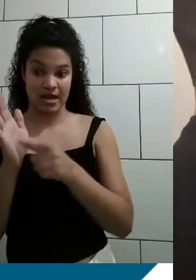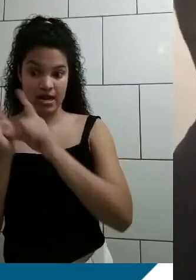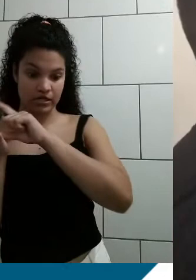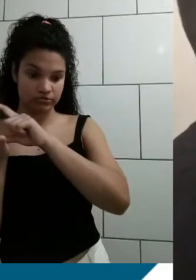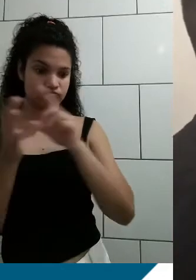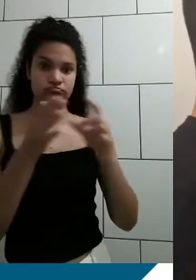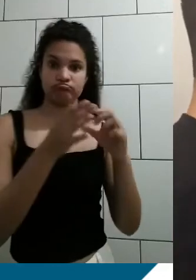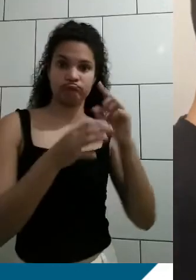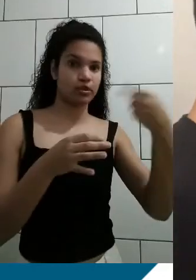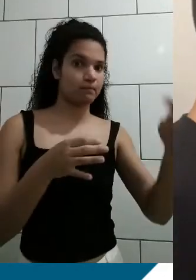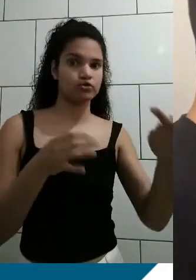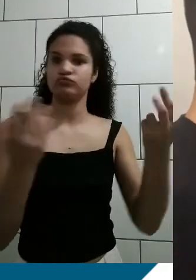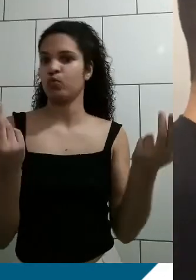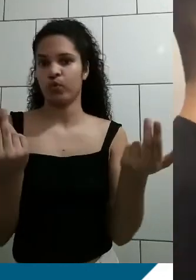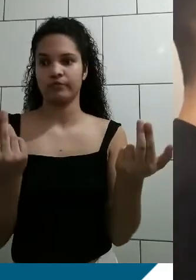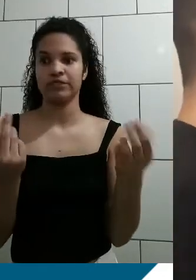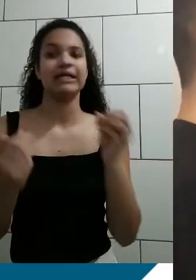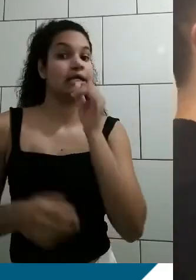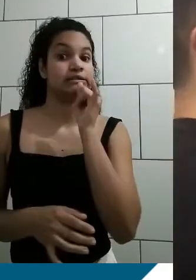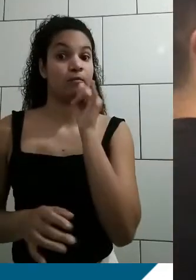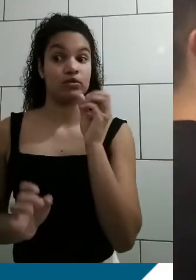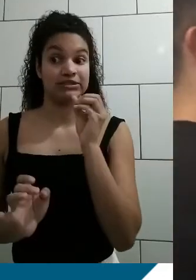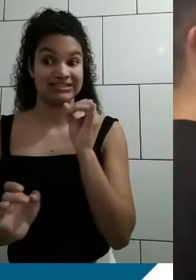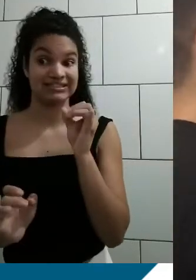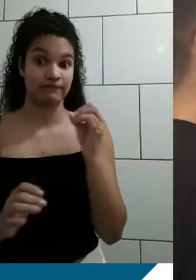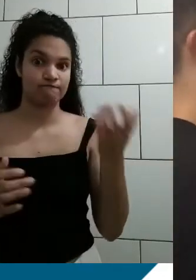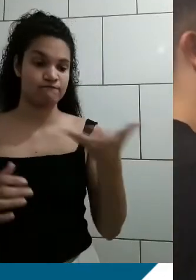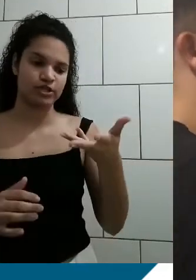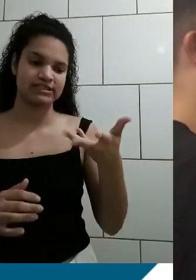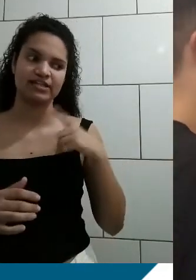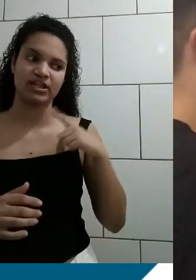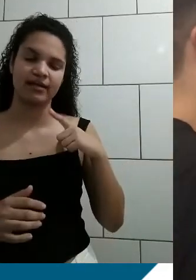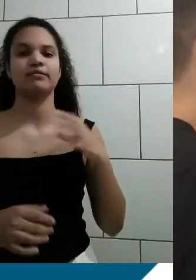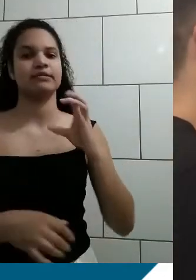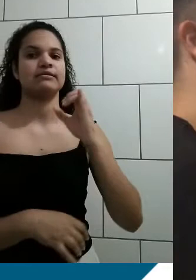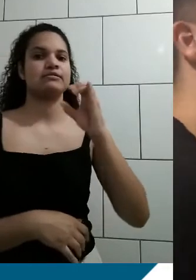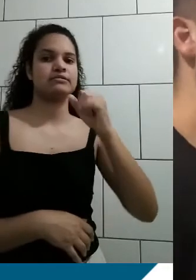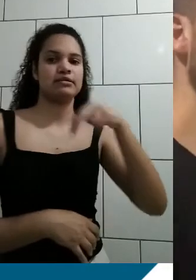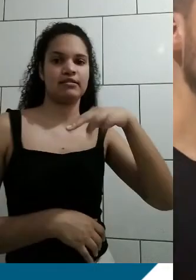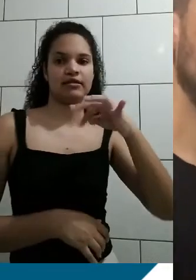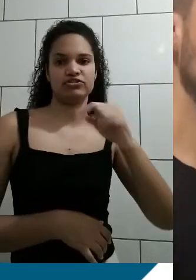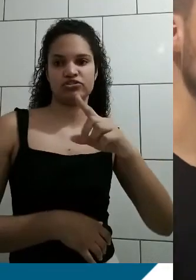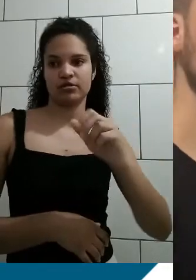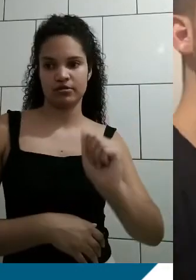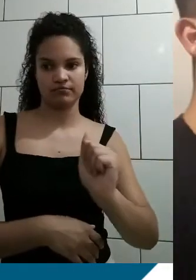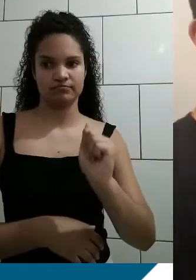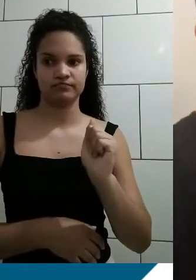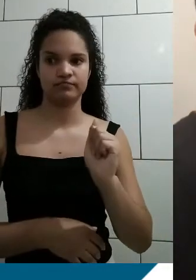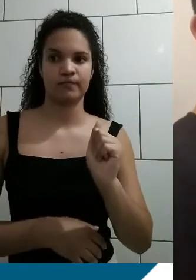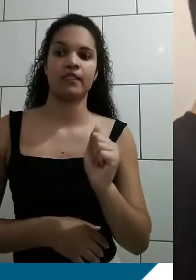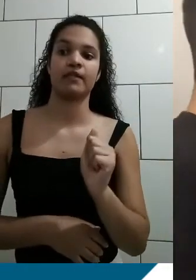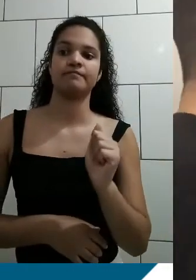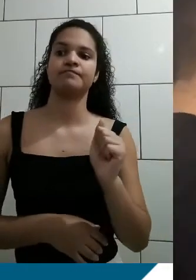Então antes eu só tenho energia cinética. Depois, quando o corpo para, tá, eu tenho ali